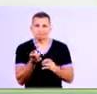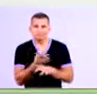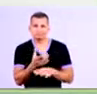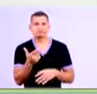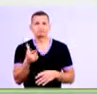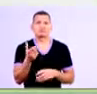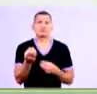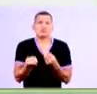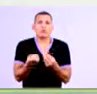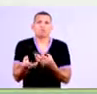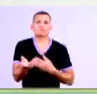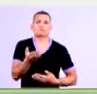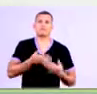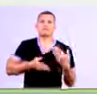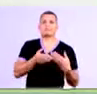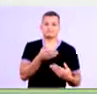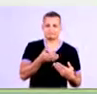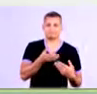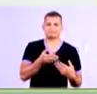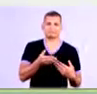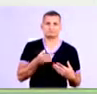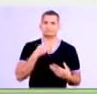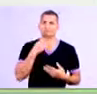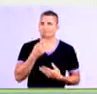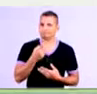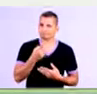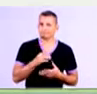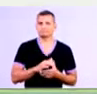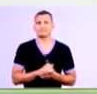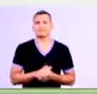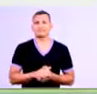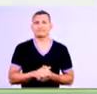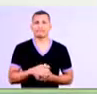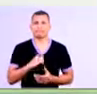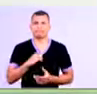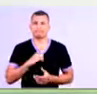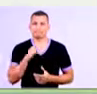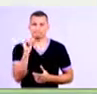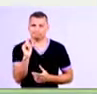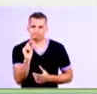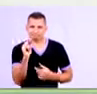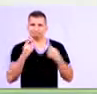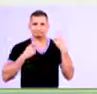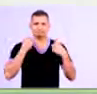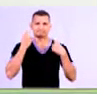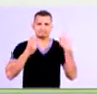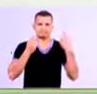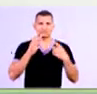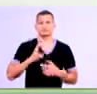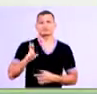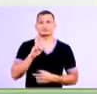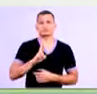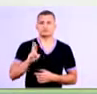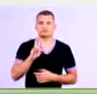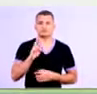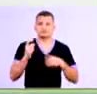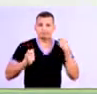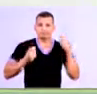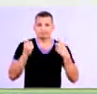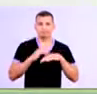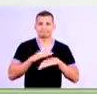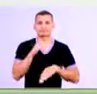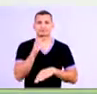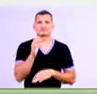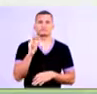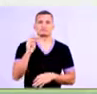voltar atrás em muitas situações. Tem-se pouca preocupação com a usabilidade, se preocupa mais com a funcionalidade